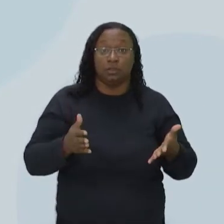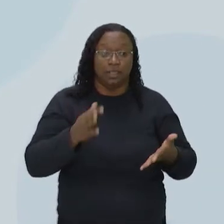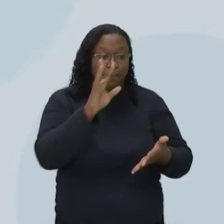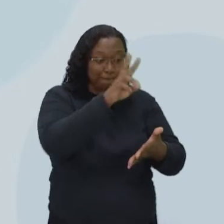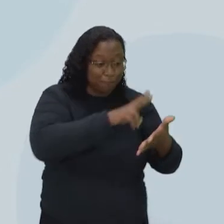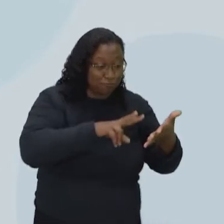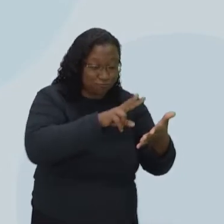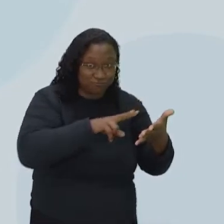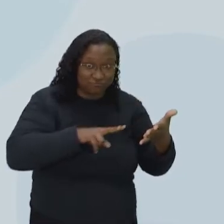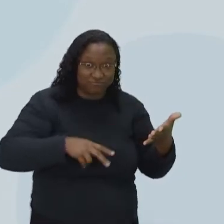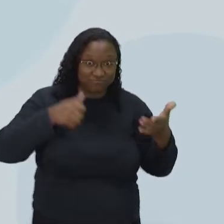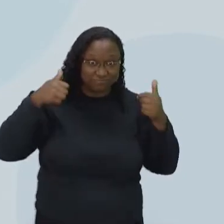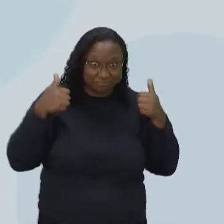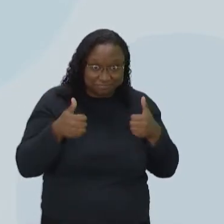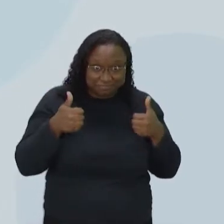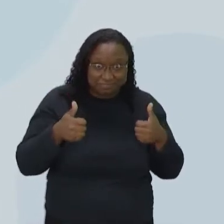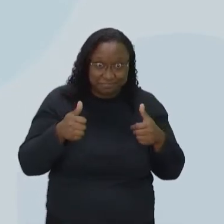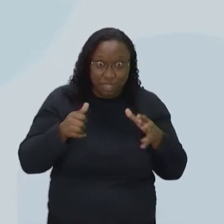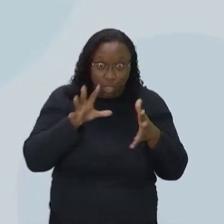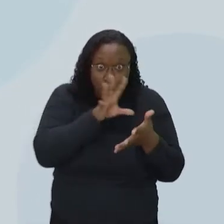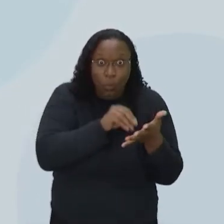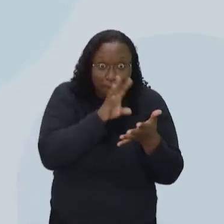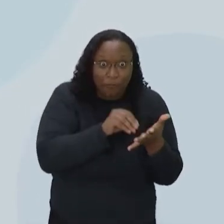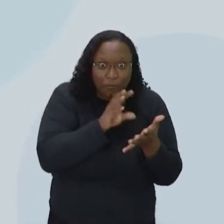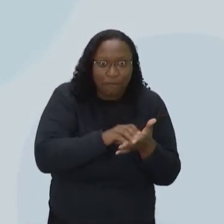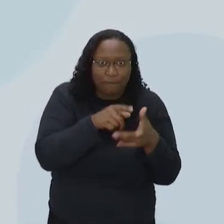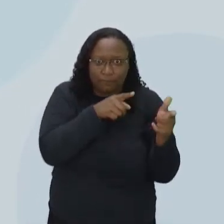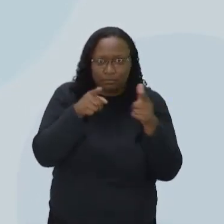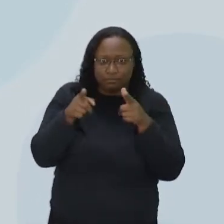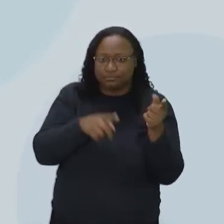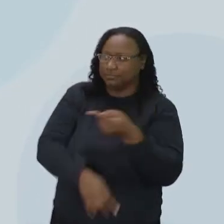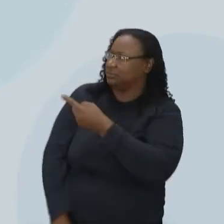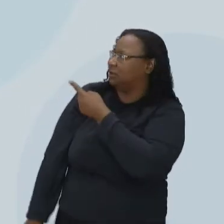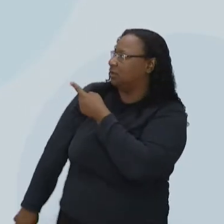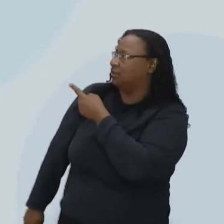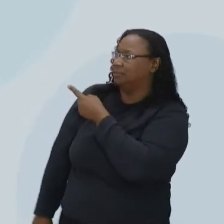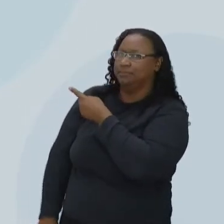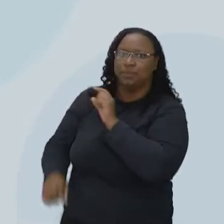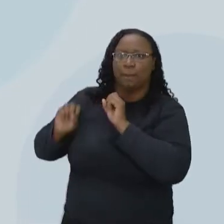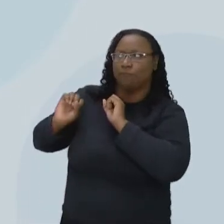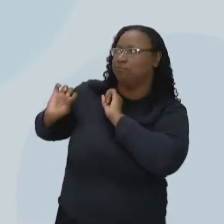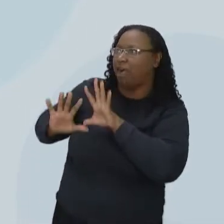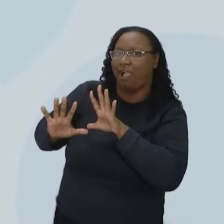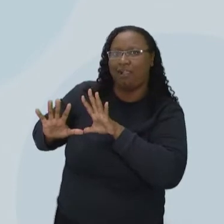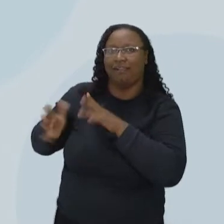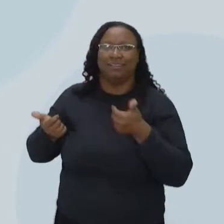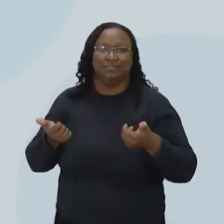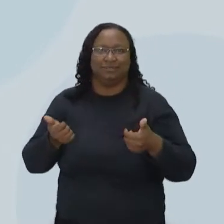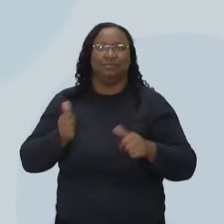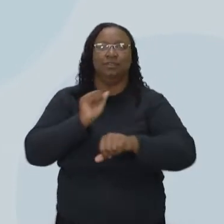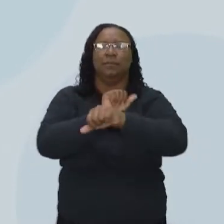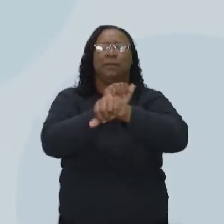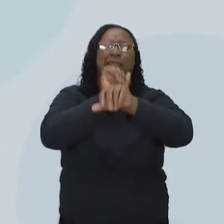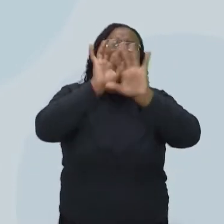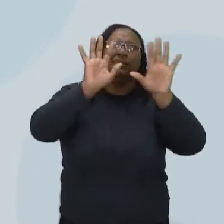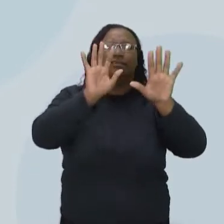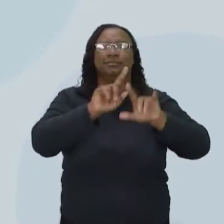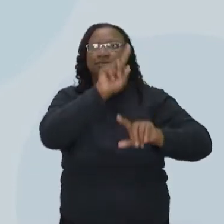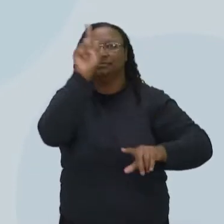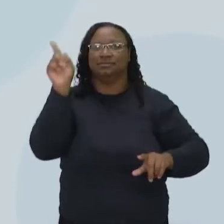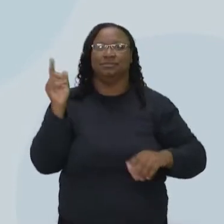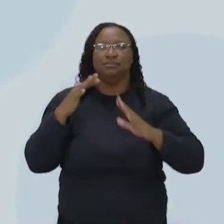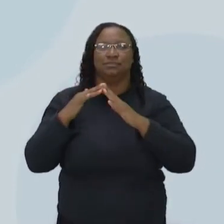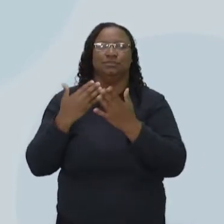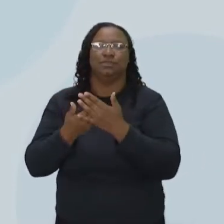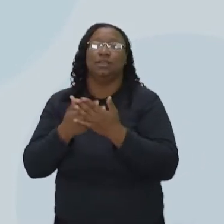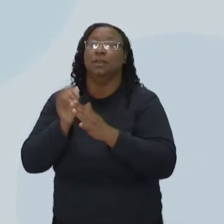cálculo mesmo. Então, copiou essa parte aí, gente? Sempre tem aquele negócio na sala de aula. Não, peraí, professor, que eu estou copiando. Tá, então eu vou continuar a conta